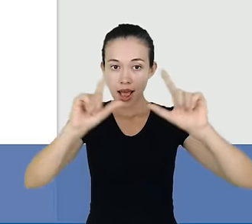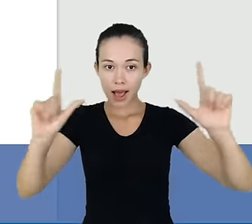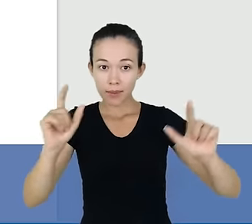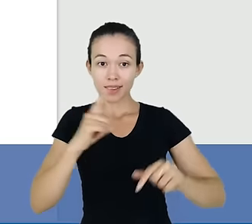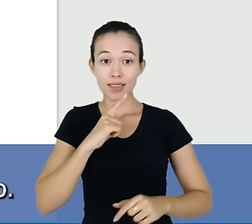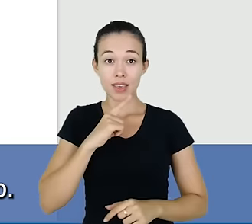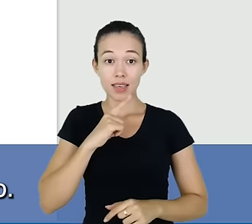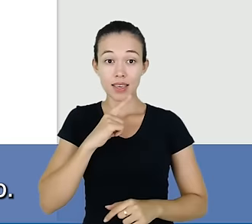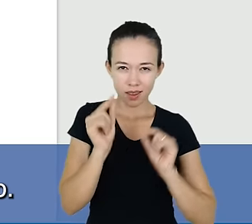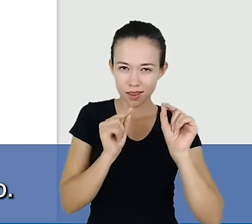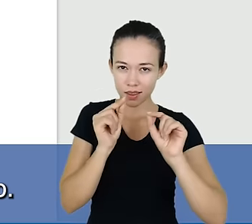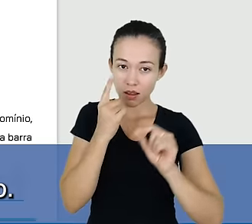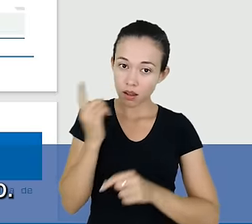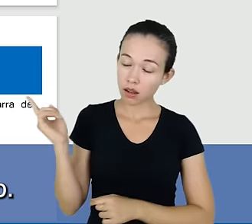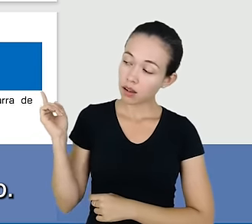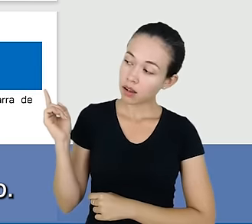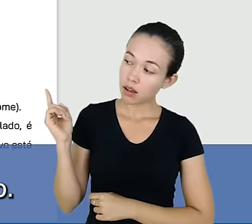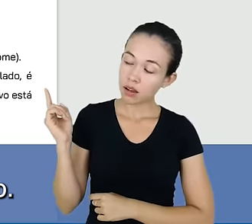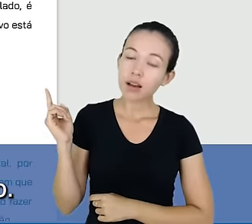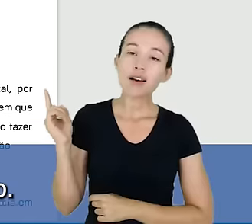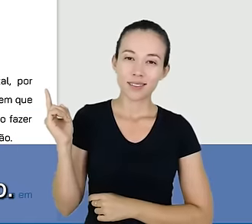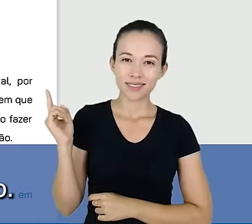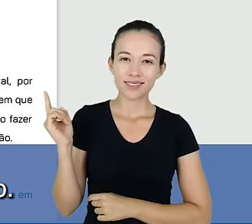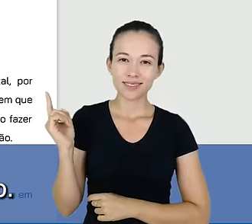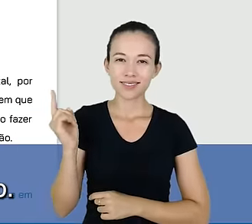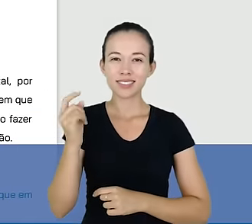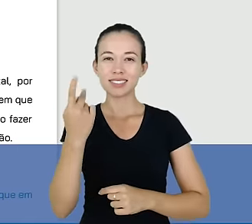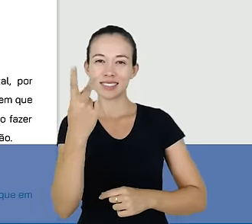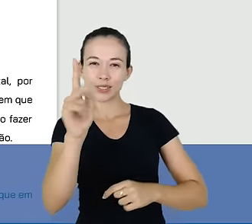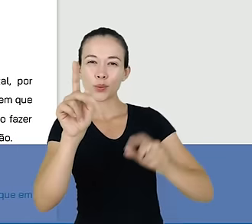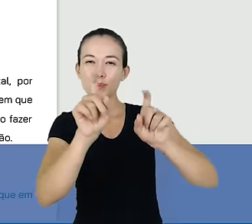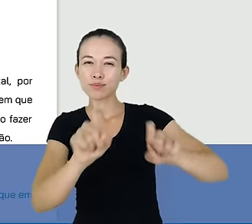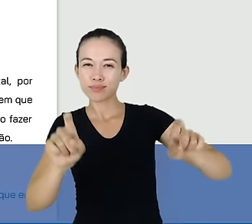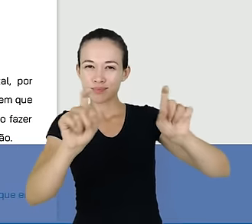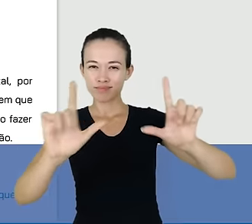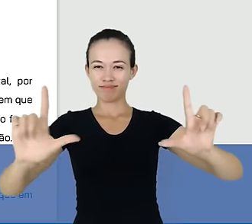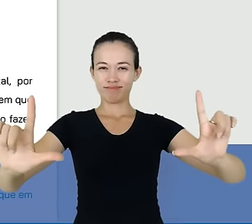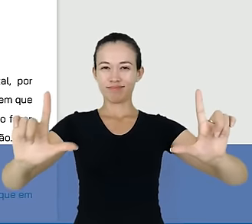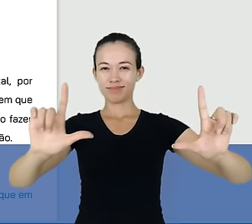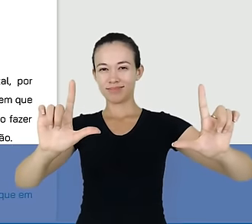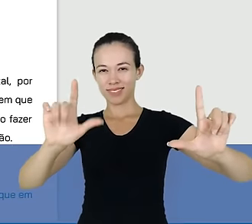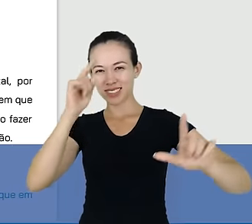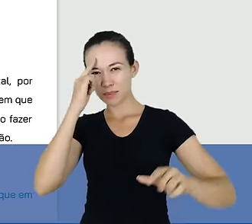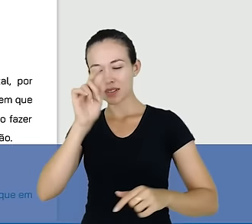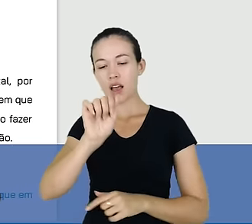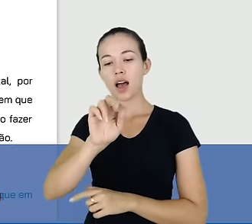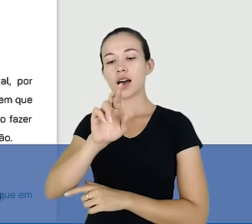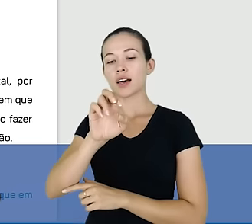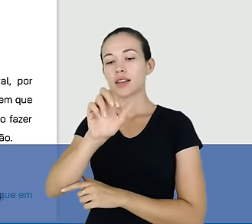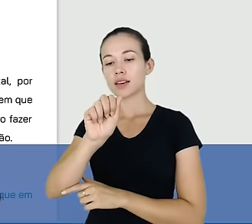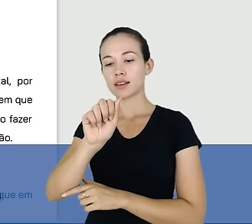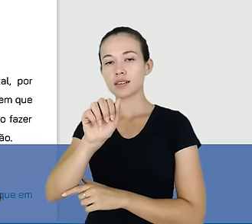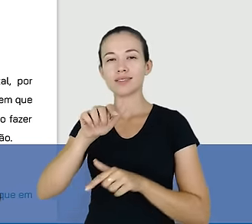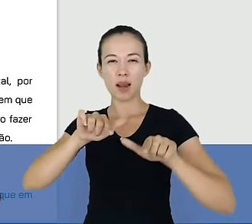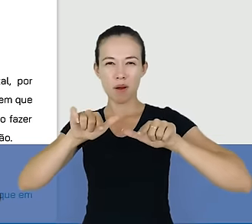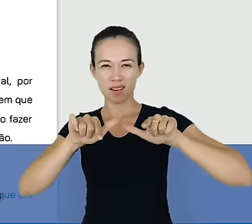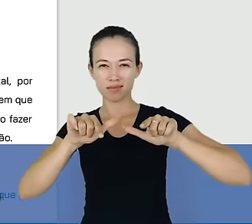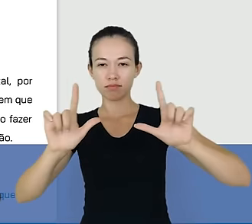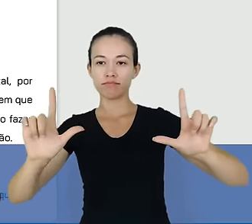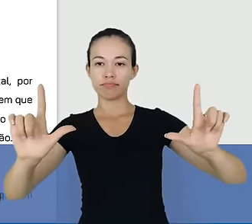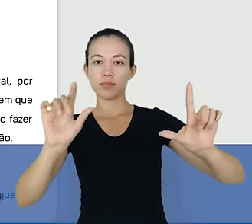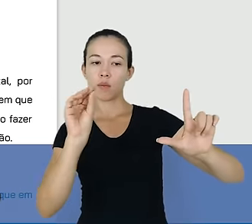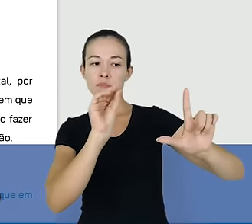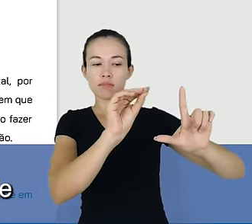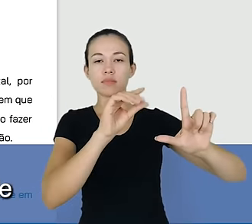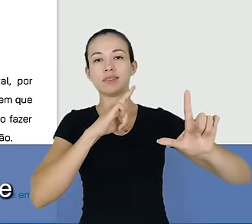ícone aqui aparecendo na área de trabalho né fica aqui sele nesse sentido acontece que às vezes pode